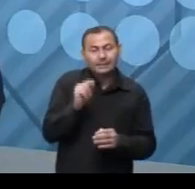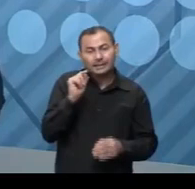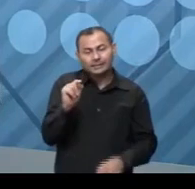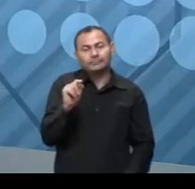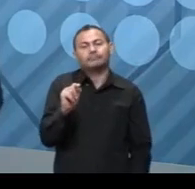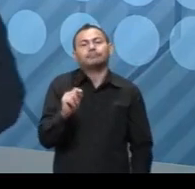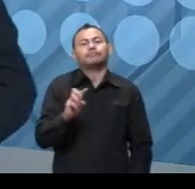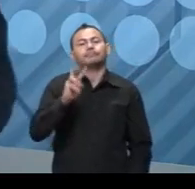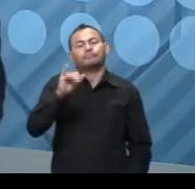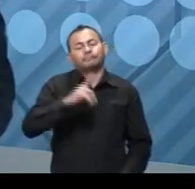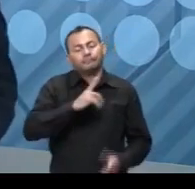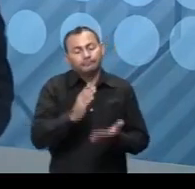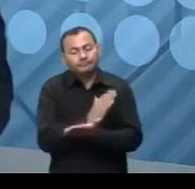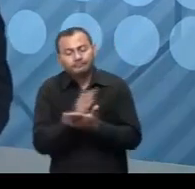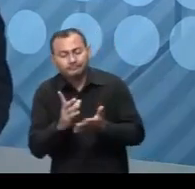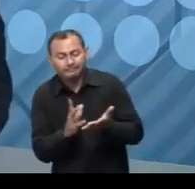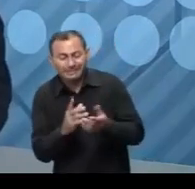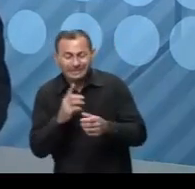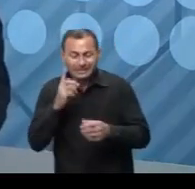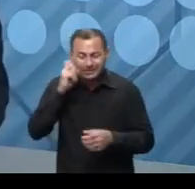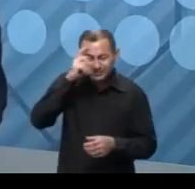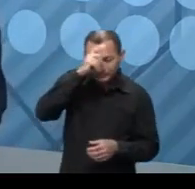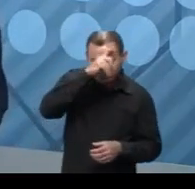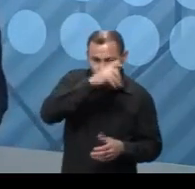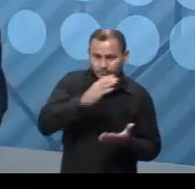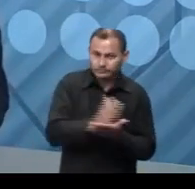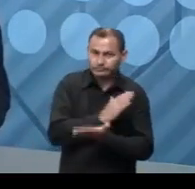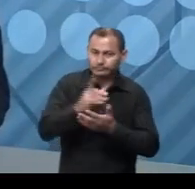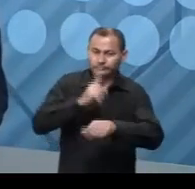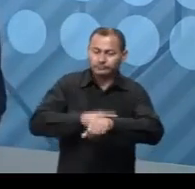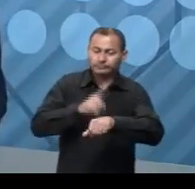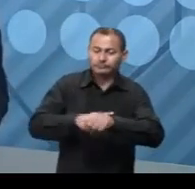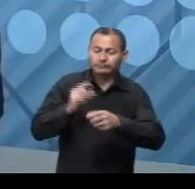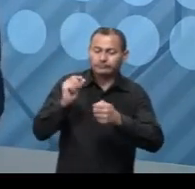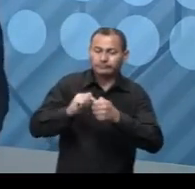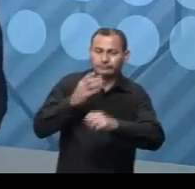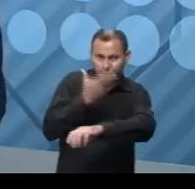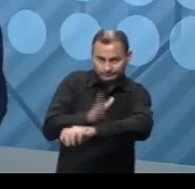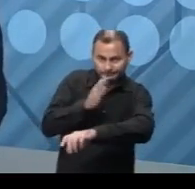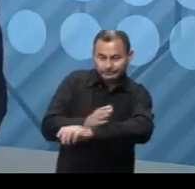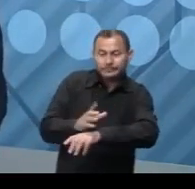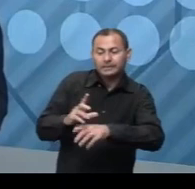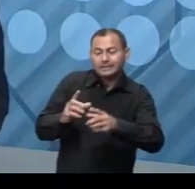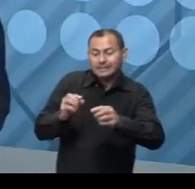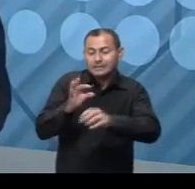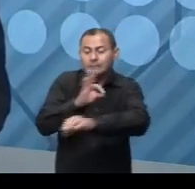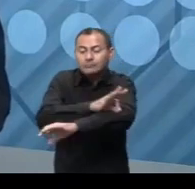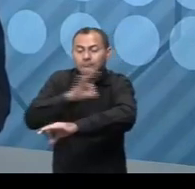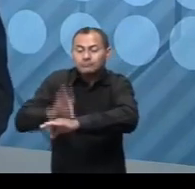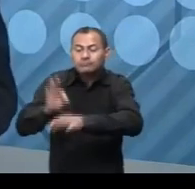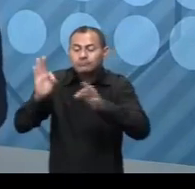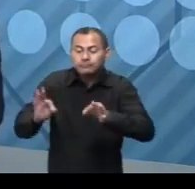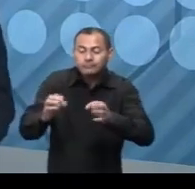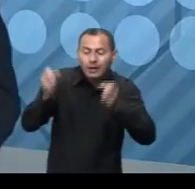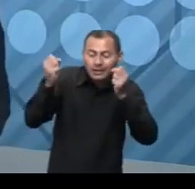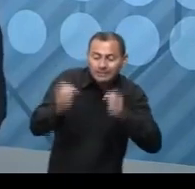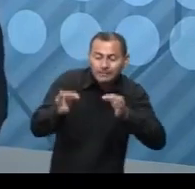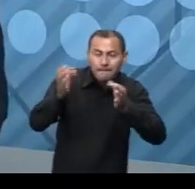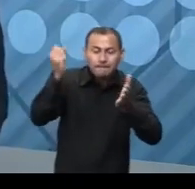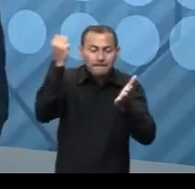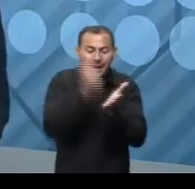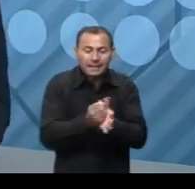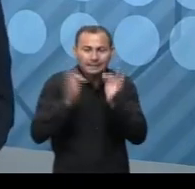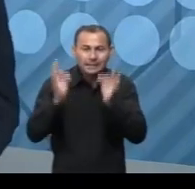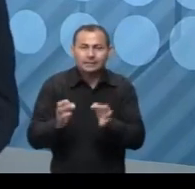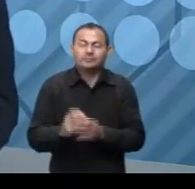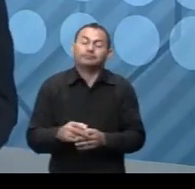que vai aparecer uma dificuldade, tá? Em algum lugar ali na execução vai aparecer uma dificuldade e você tem que enfrentar essa